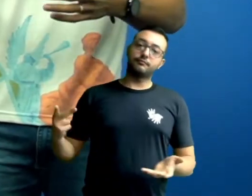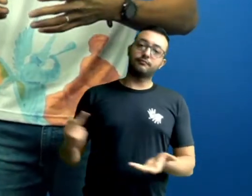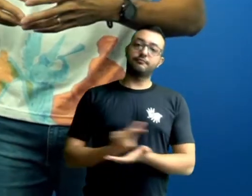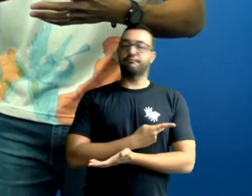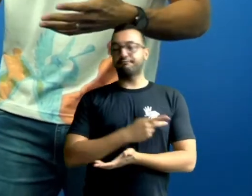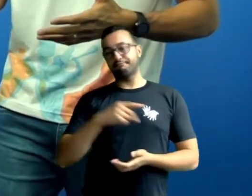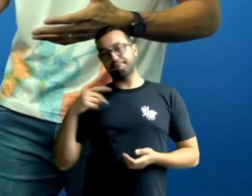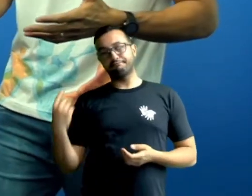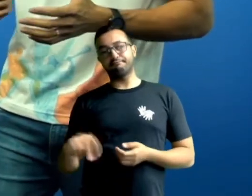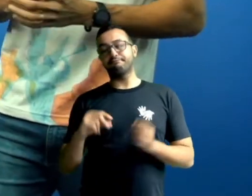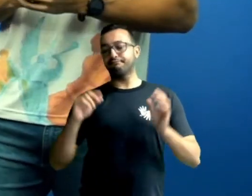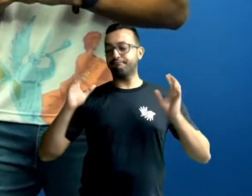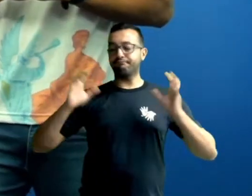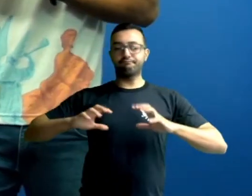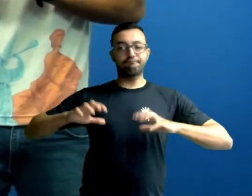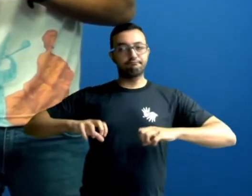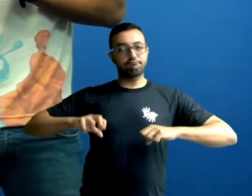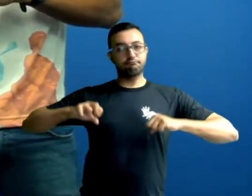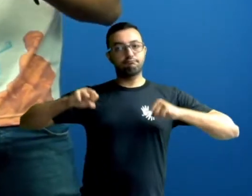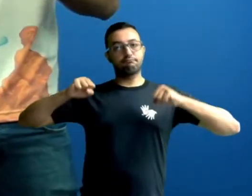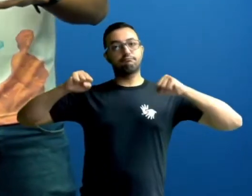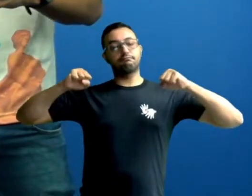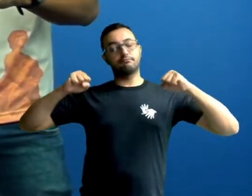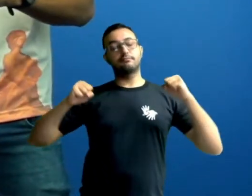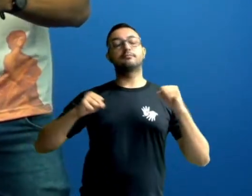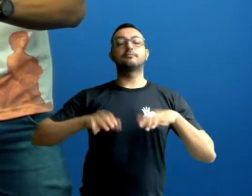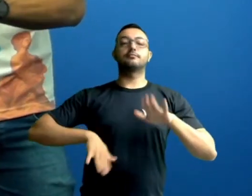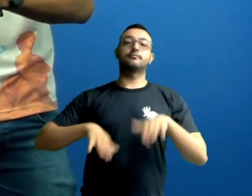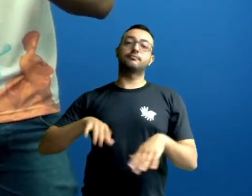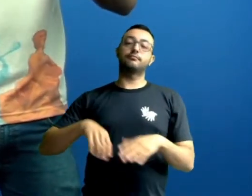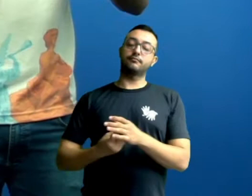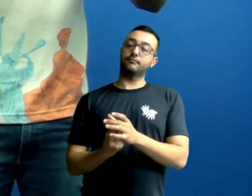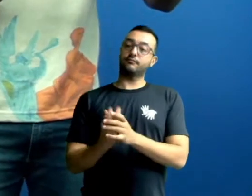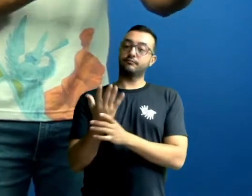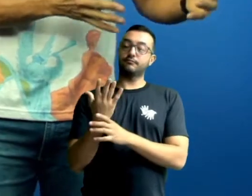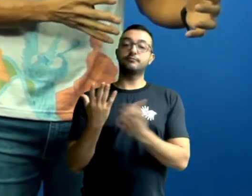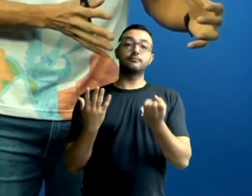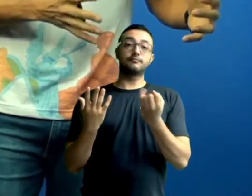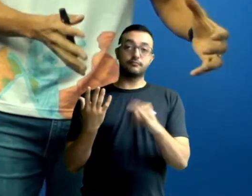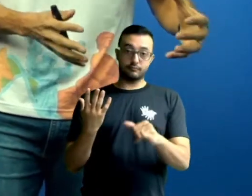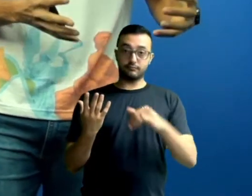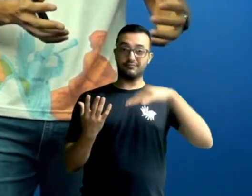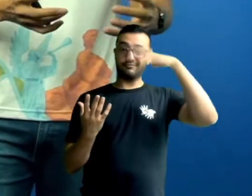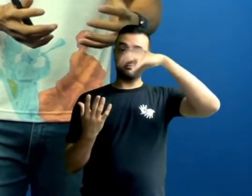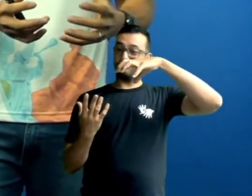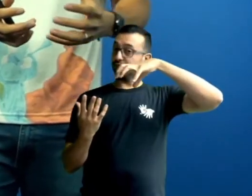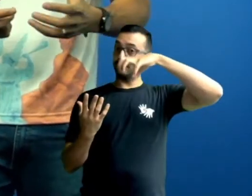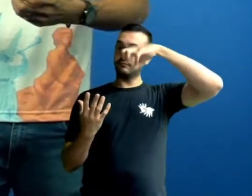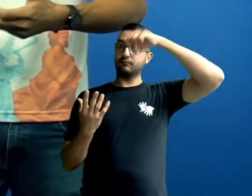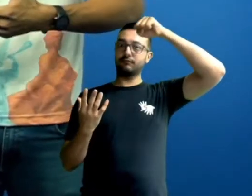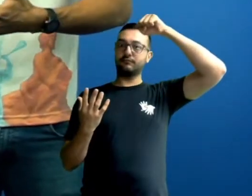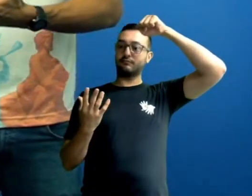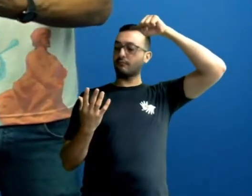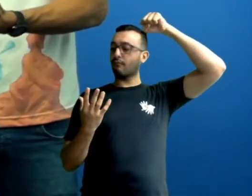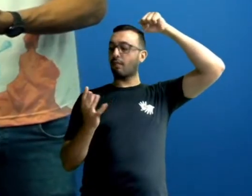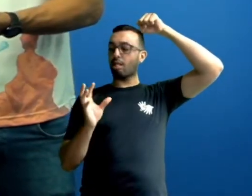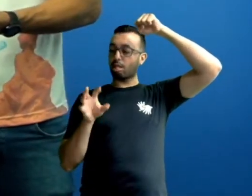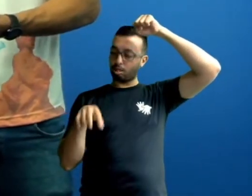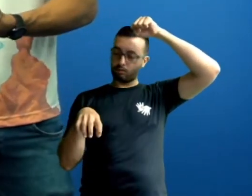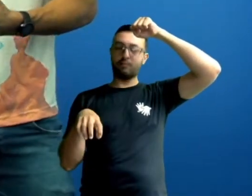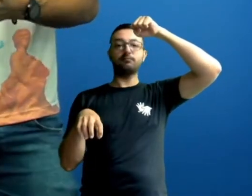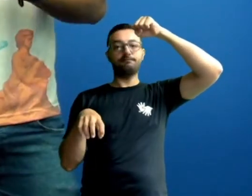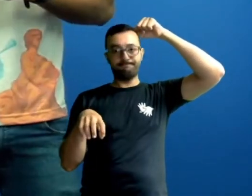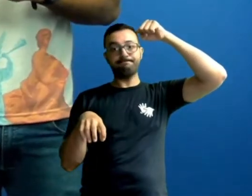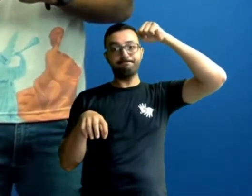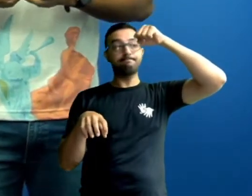com processos de estiagem. Então imaginem que uma determinada planta, se ela passar por um período de seca, de estiagem, ela vai